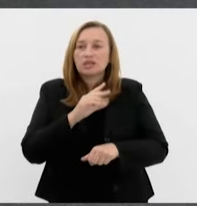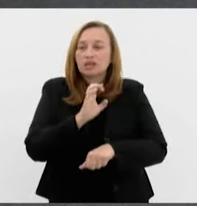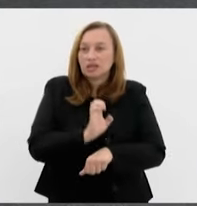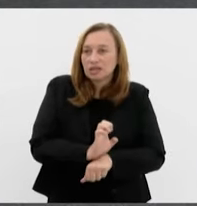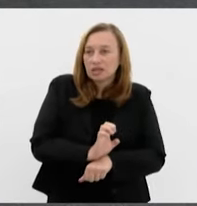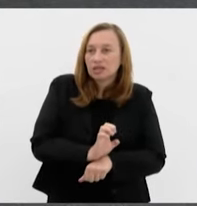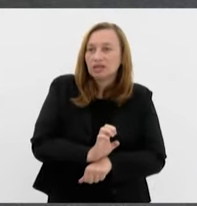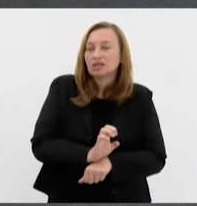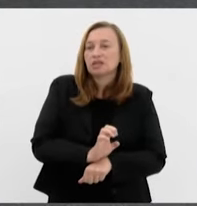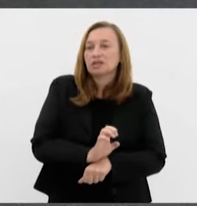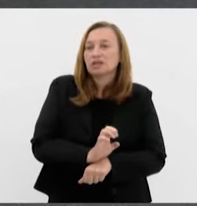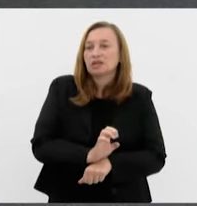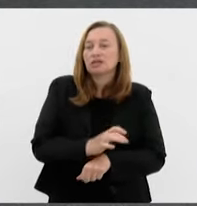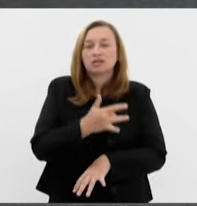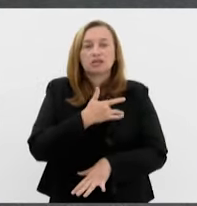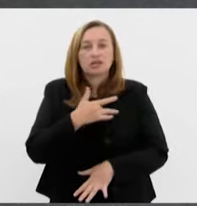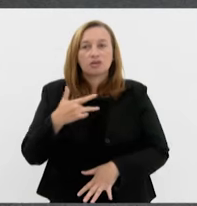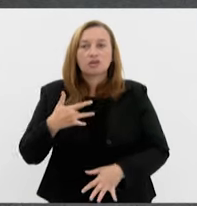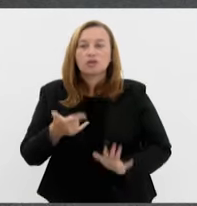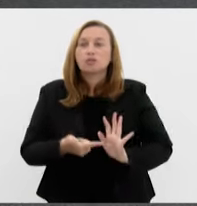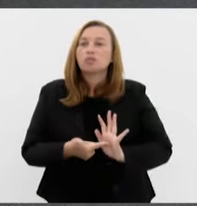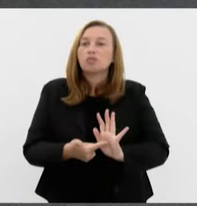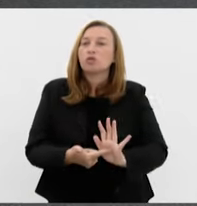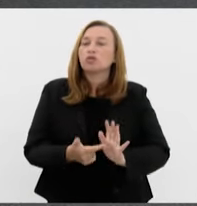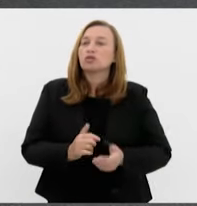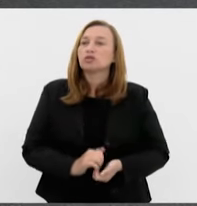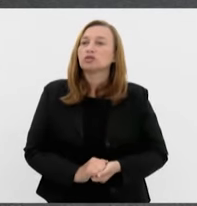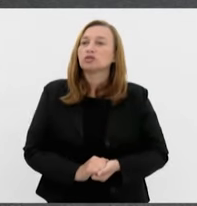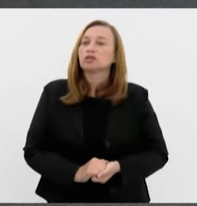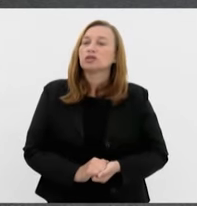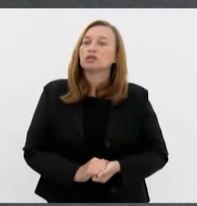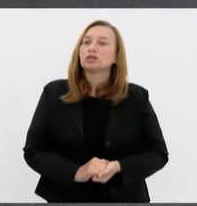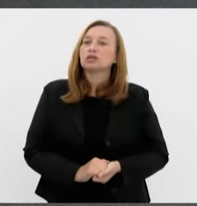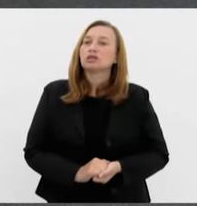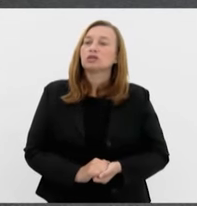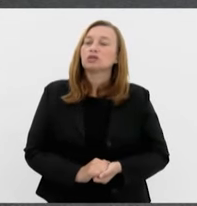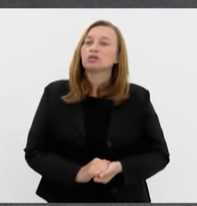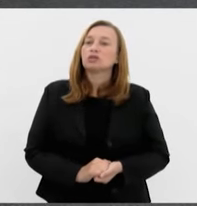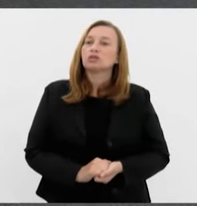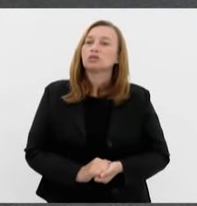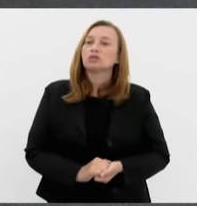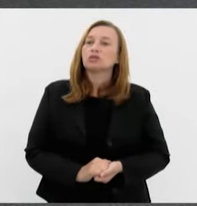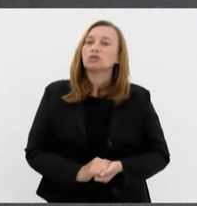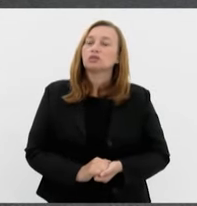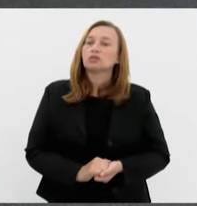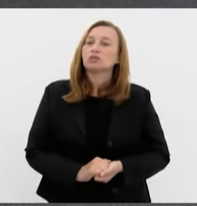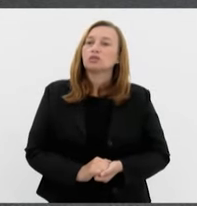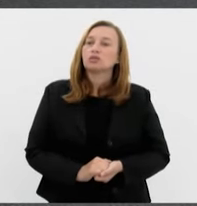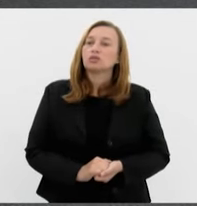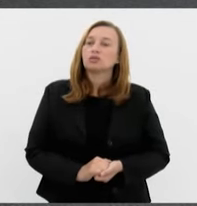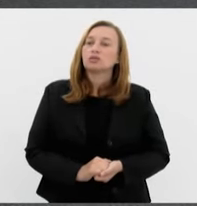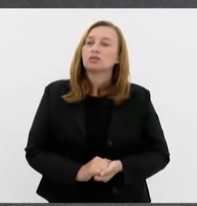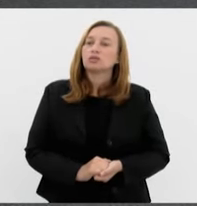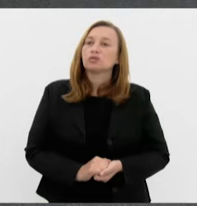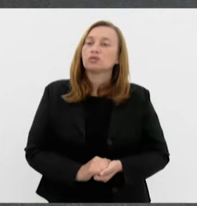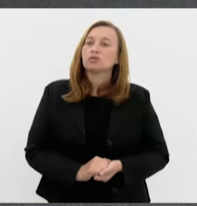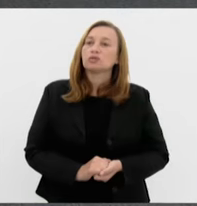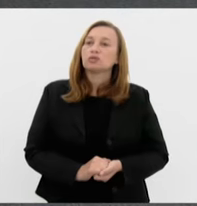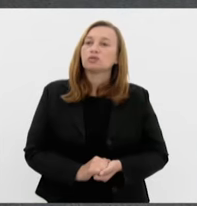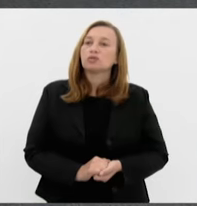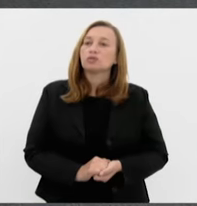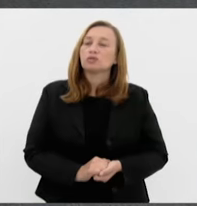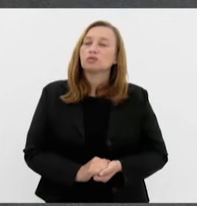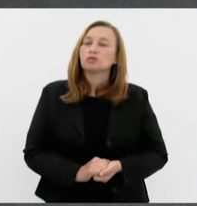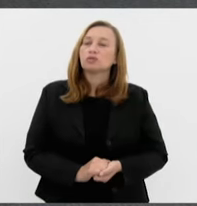saúde que aponta que a gente tá na maior epidemia dengue mas com uma uma projeção que aí